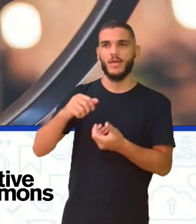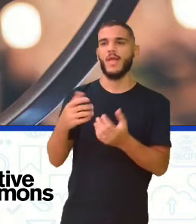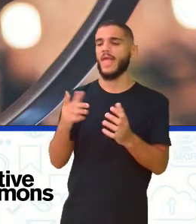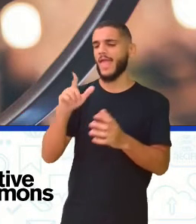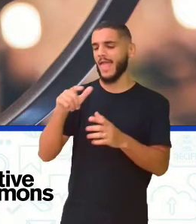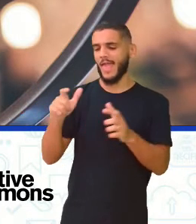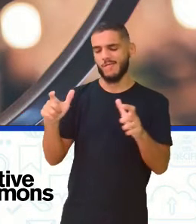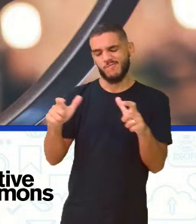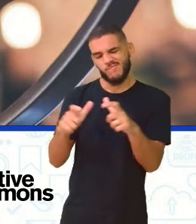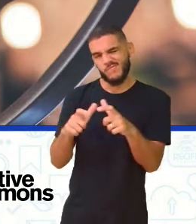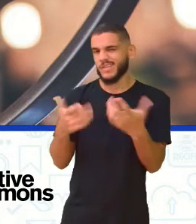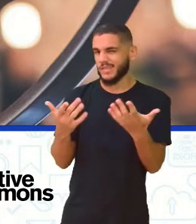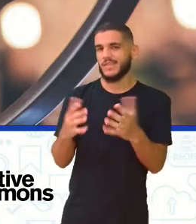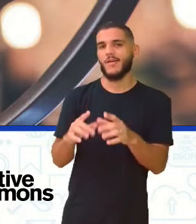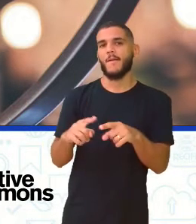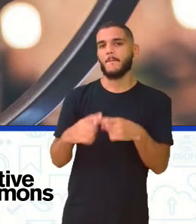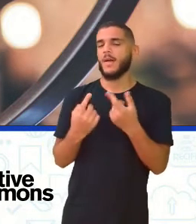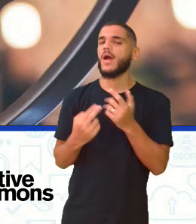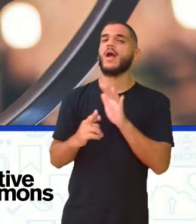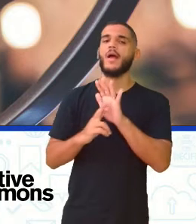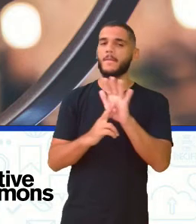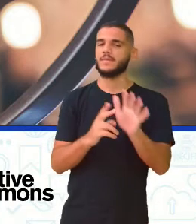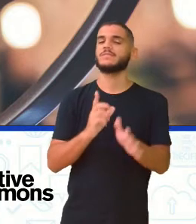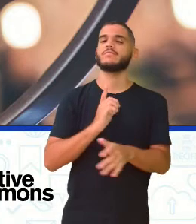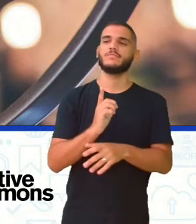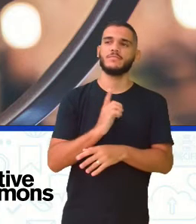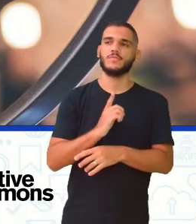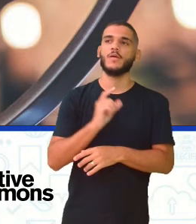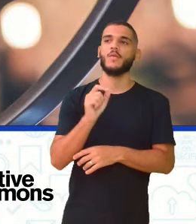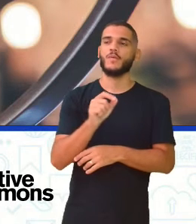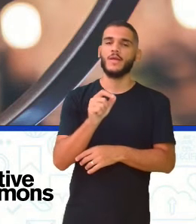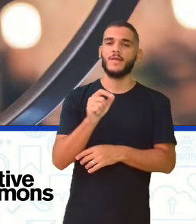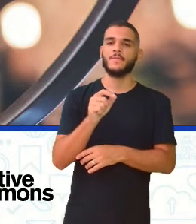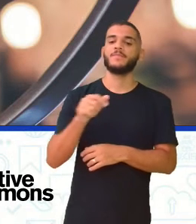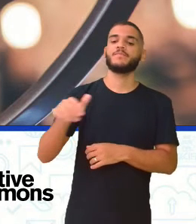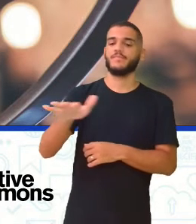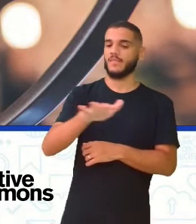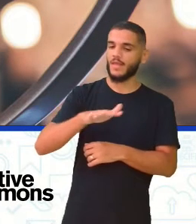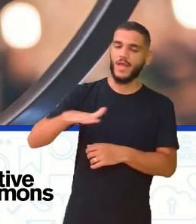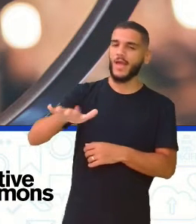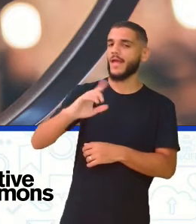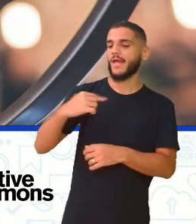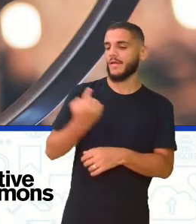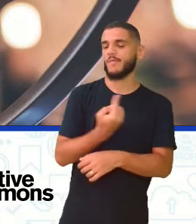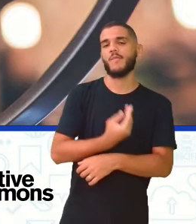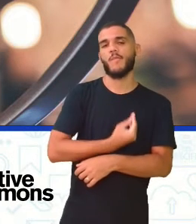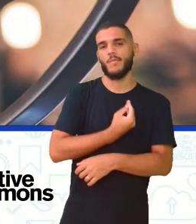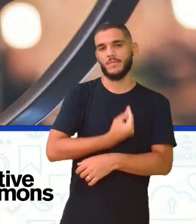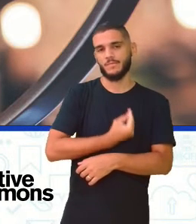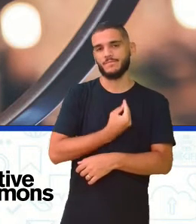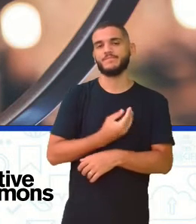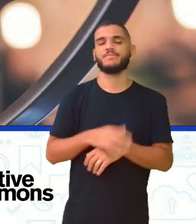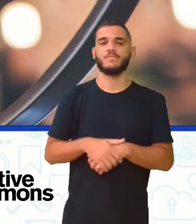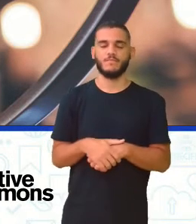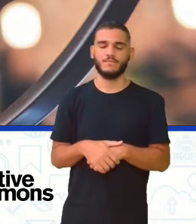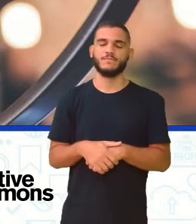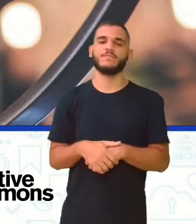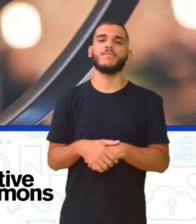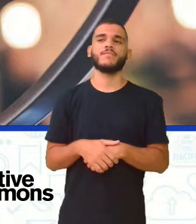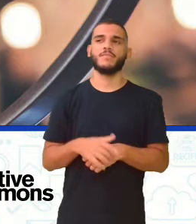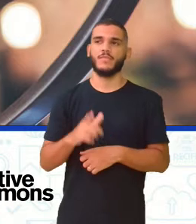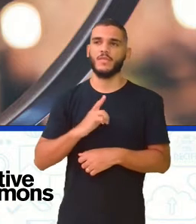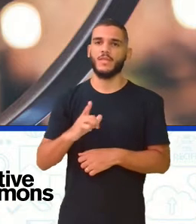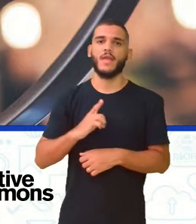assim, pequenininho, mas ele está ali representando a superfície em que a gente convive aqui, que a gente habita, onde tem